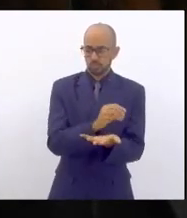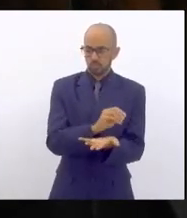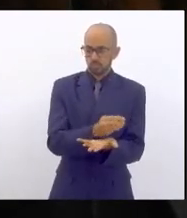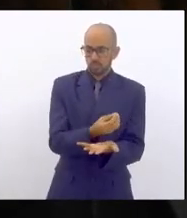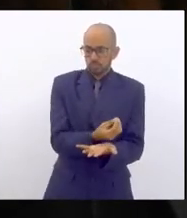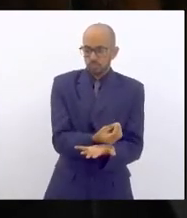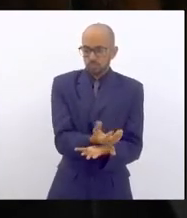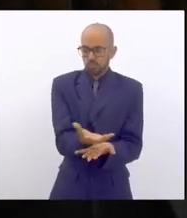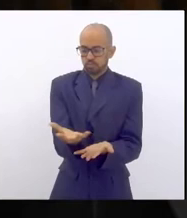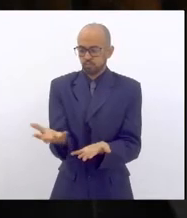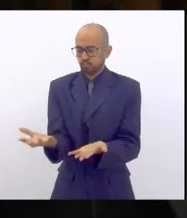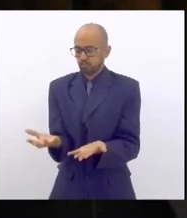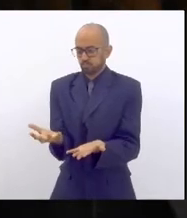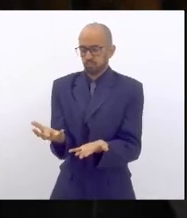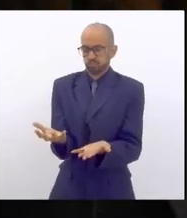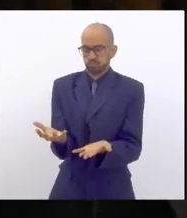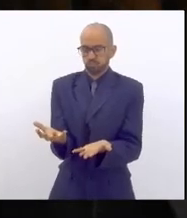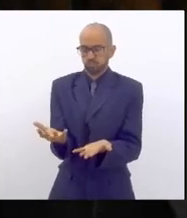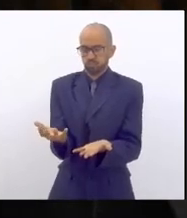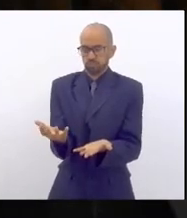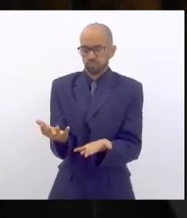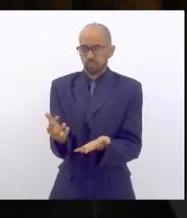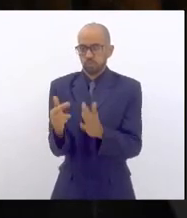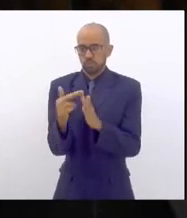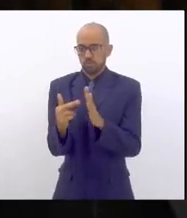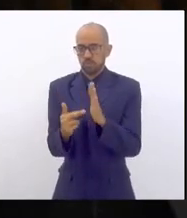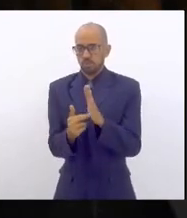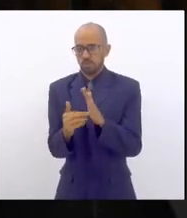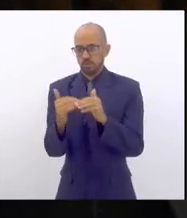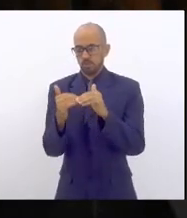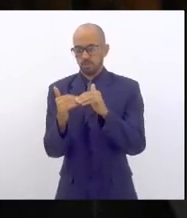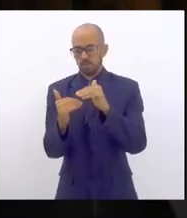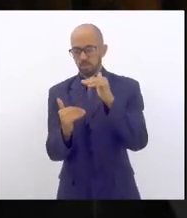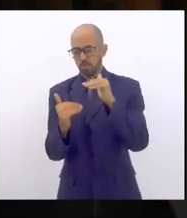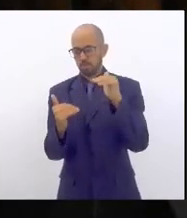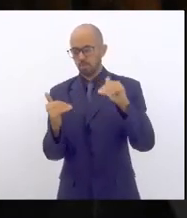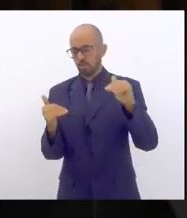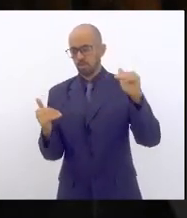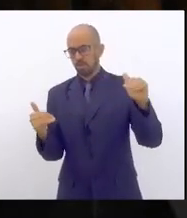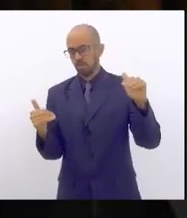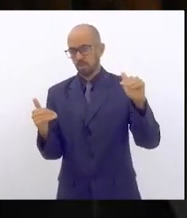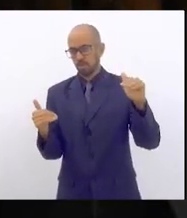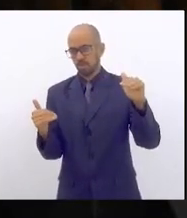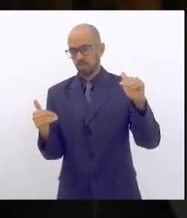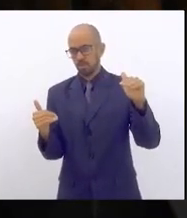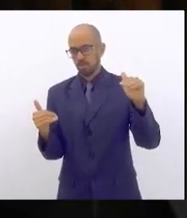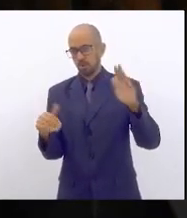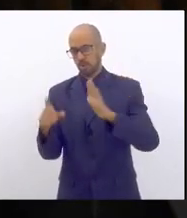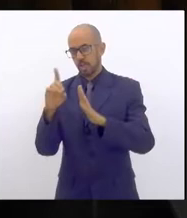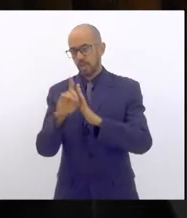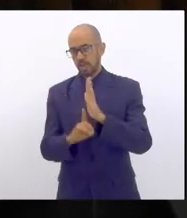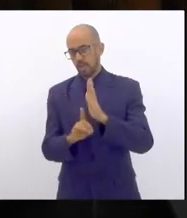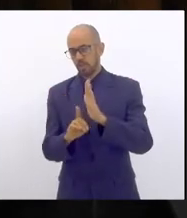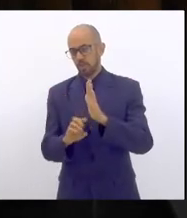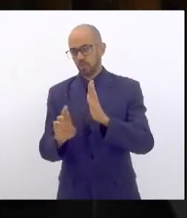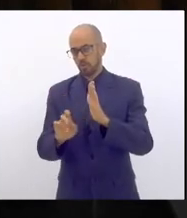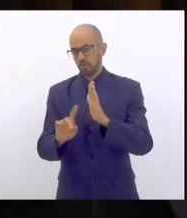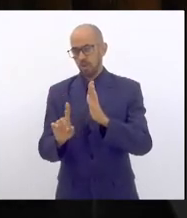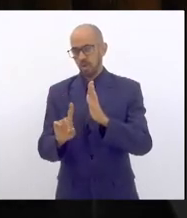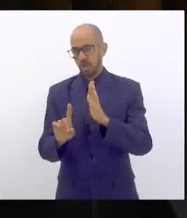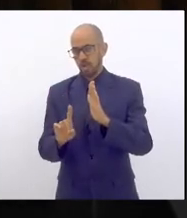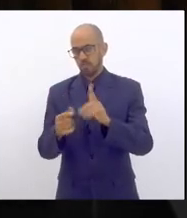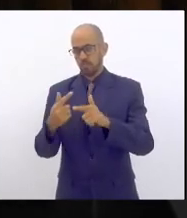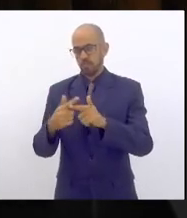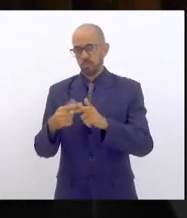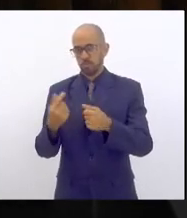de uma maneira irregular, deputado Eliomar, por decreto, e tem que ser por lei